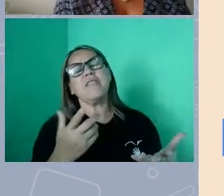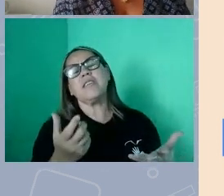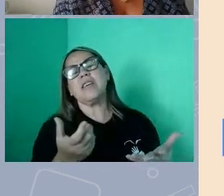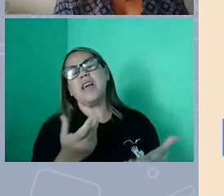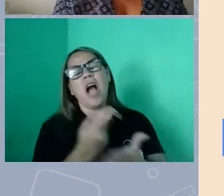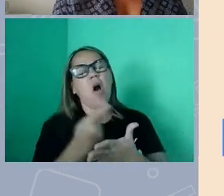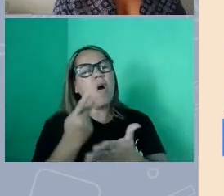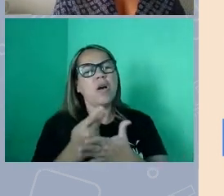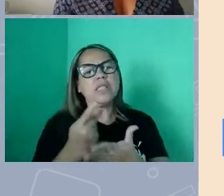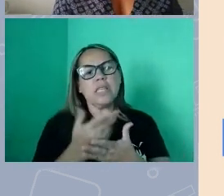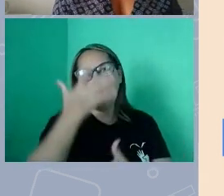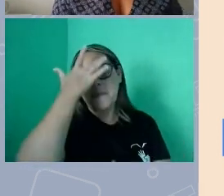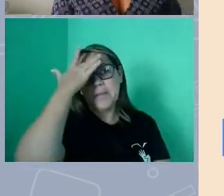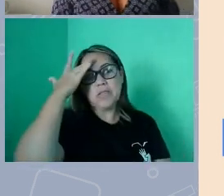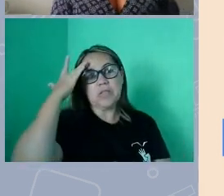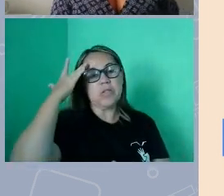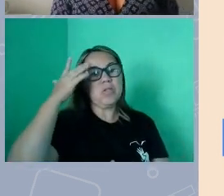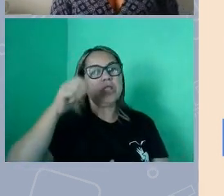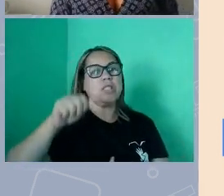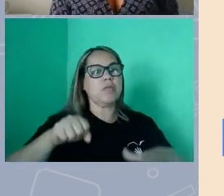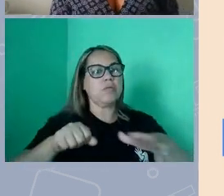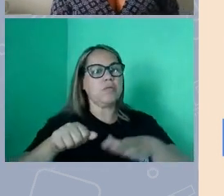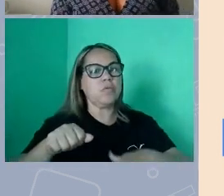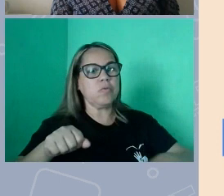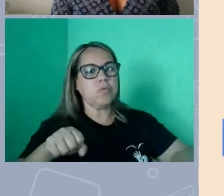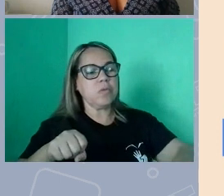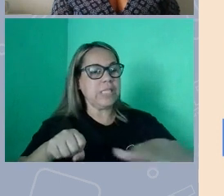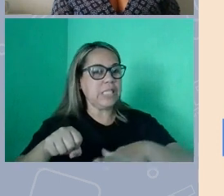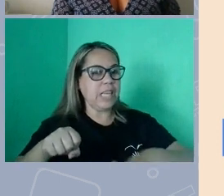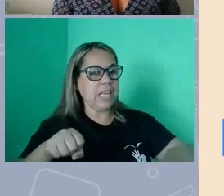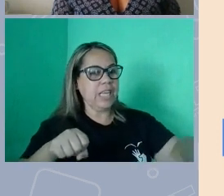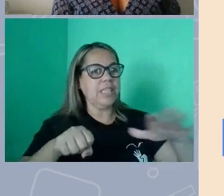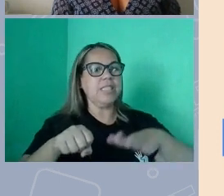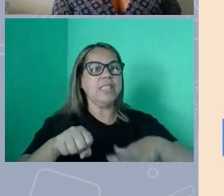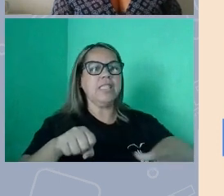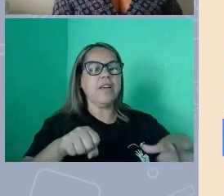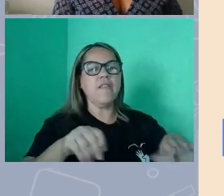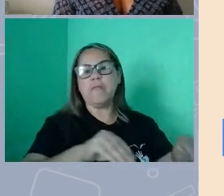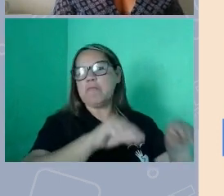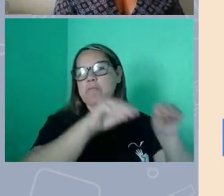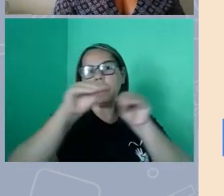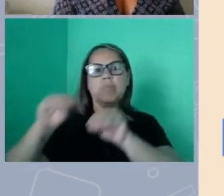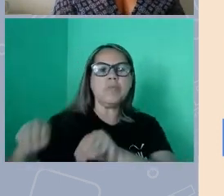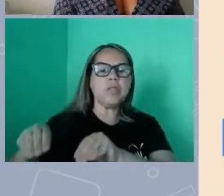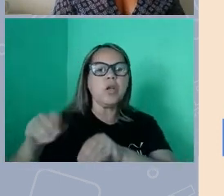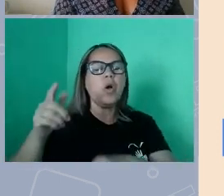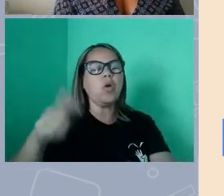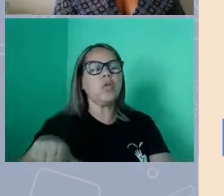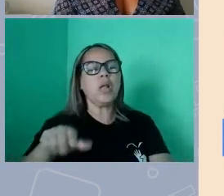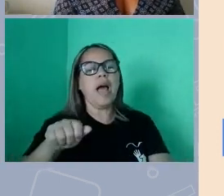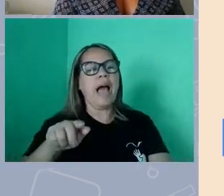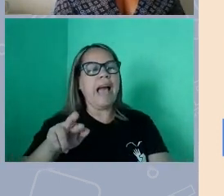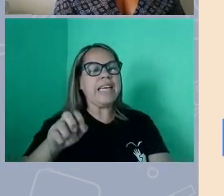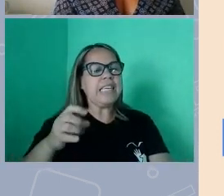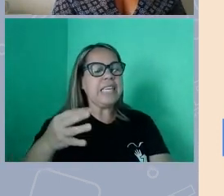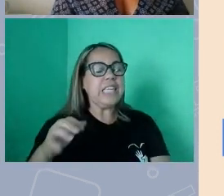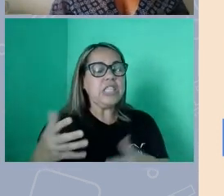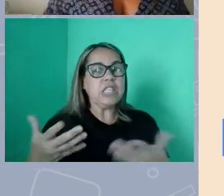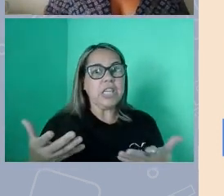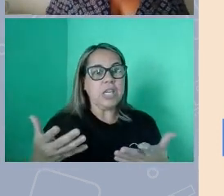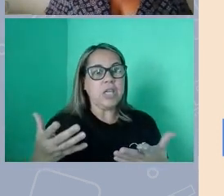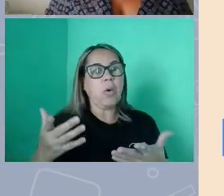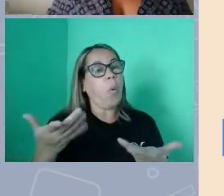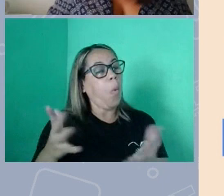que vão do sertão para o agreste do sertão para o agreste e aí pessoal quando tem